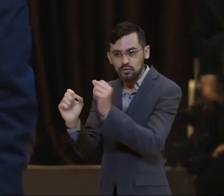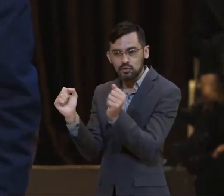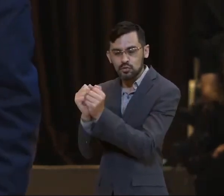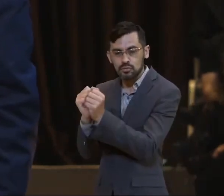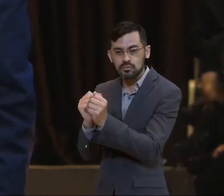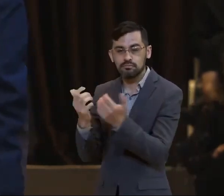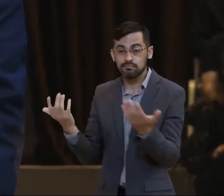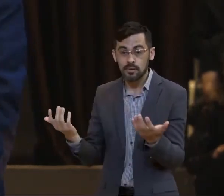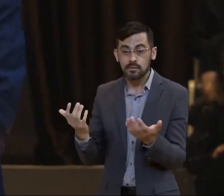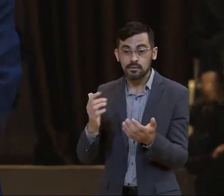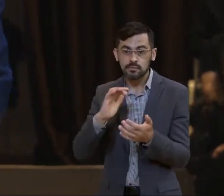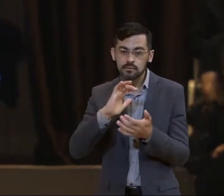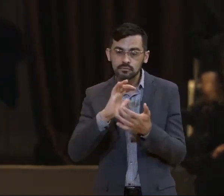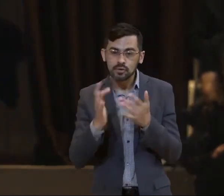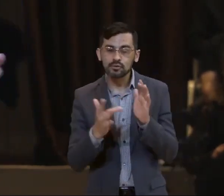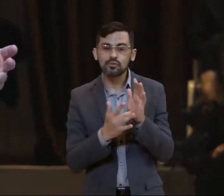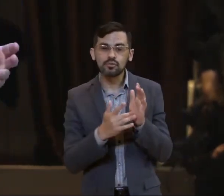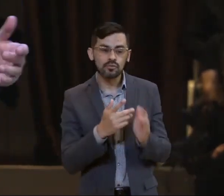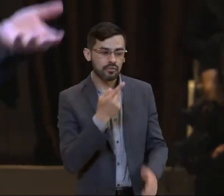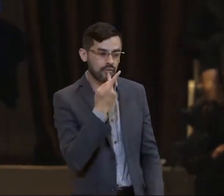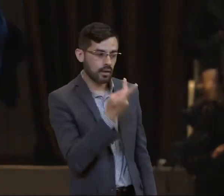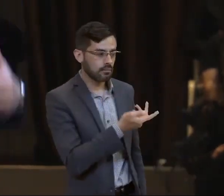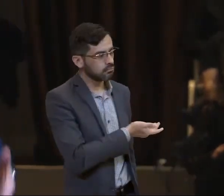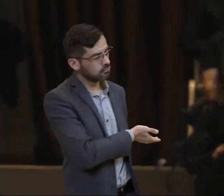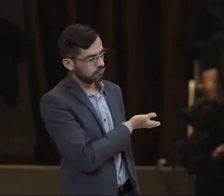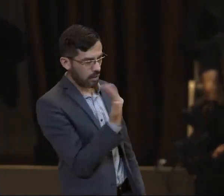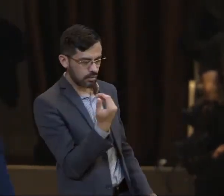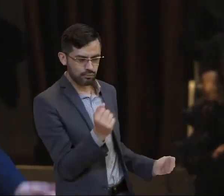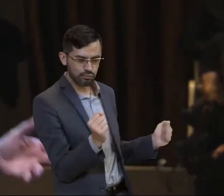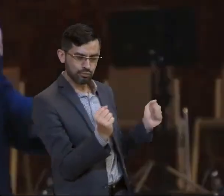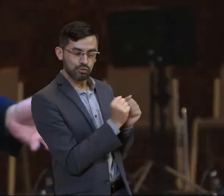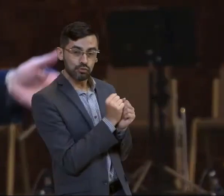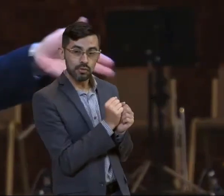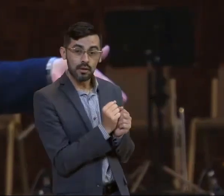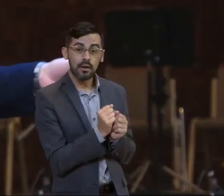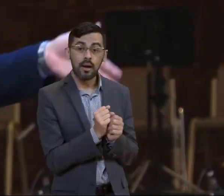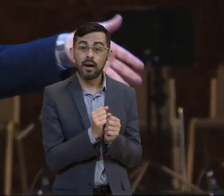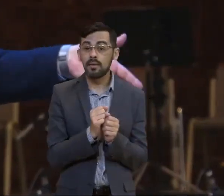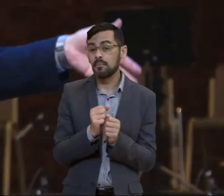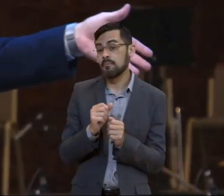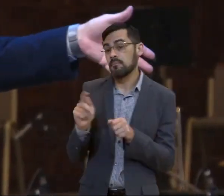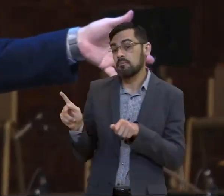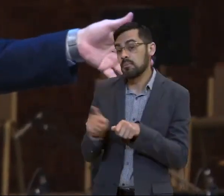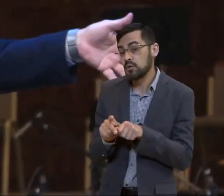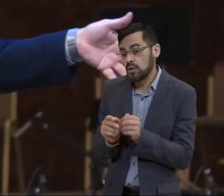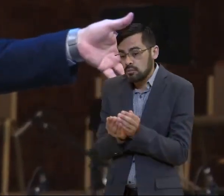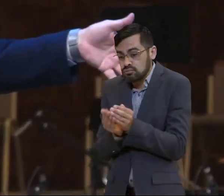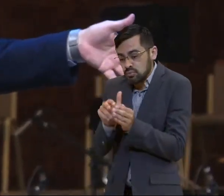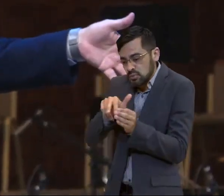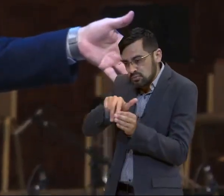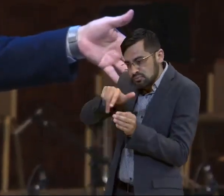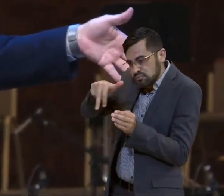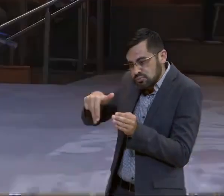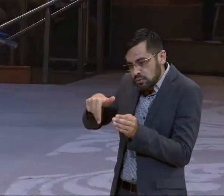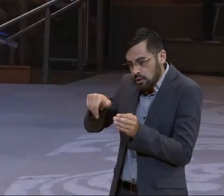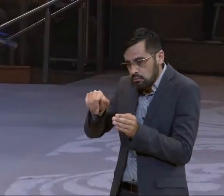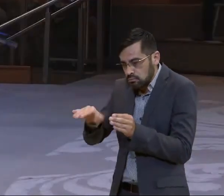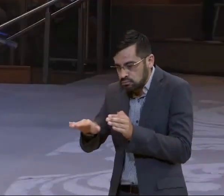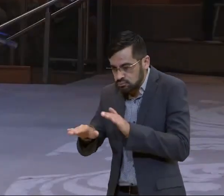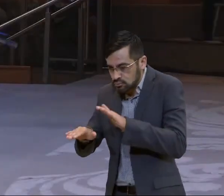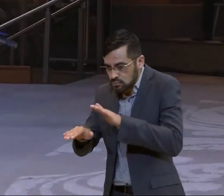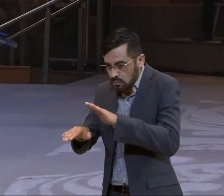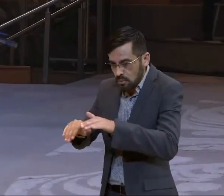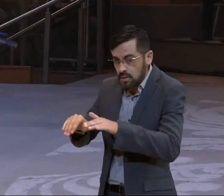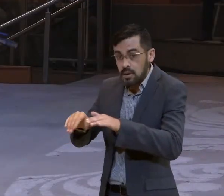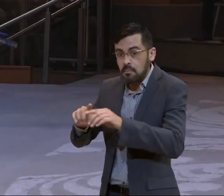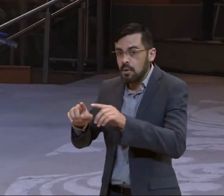contigo. E ele então, Jesus diz: vem. E ele começa a dar o primeiro passo, segundo passo, terceiro passo, e